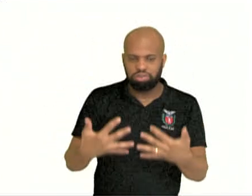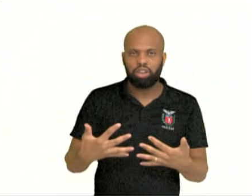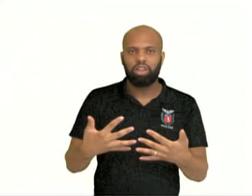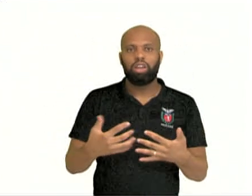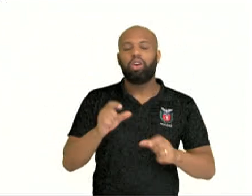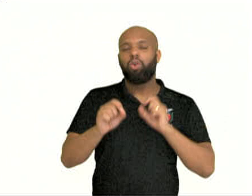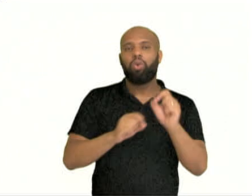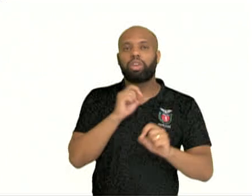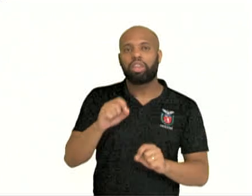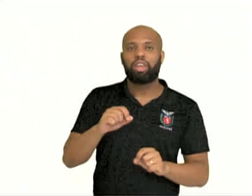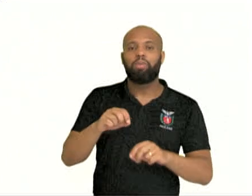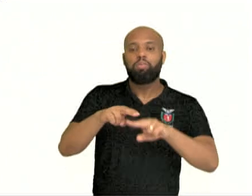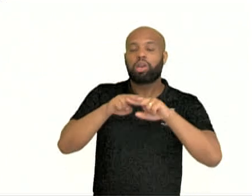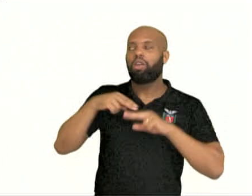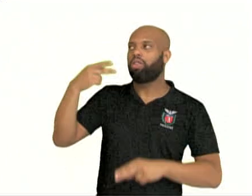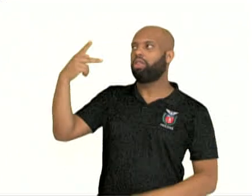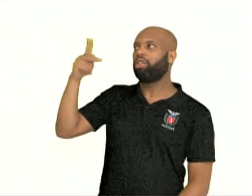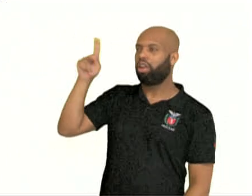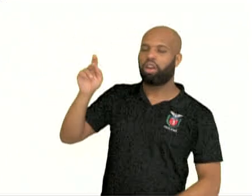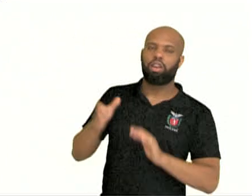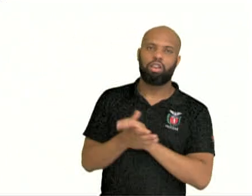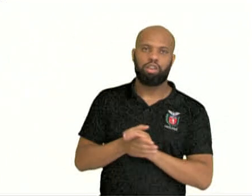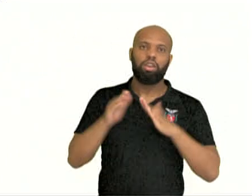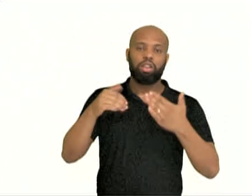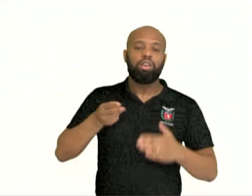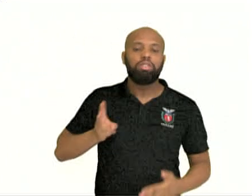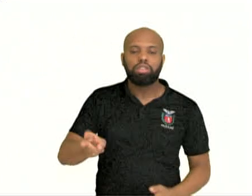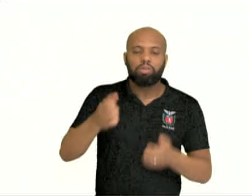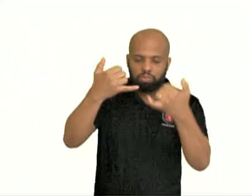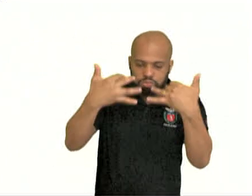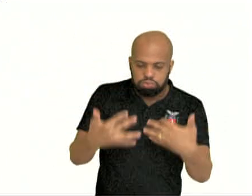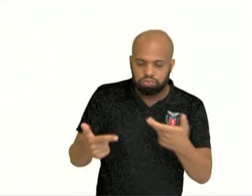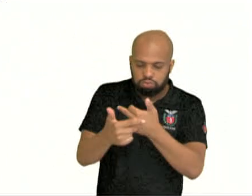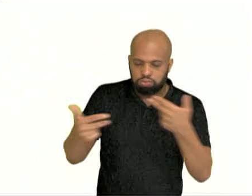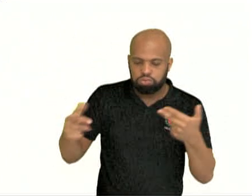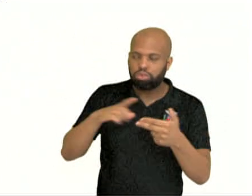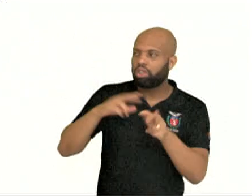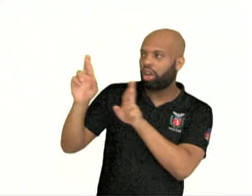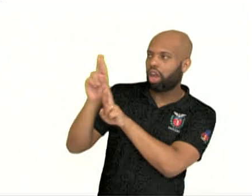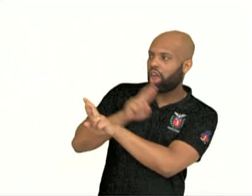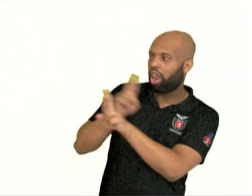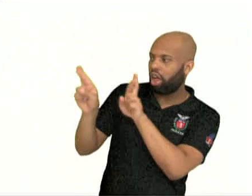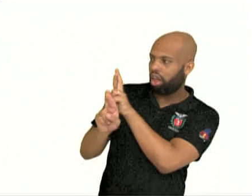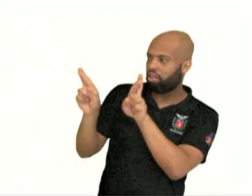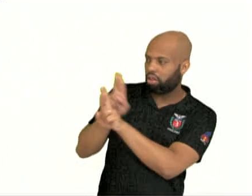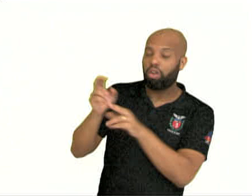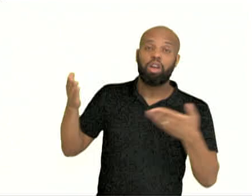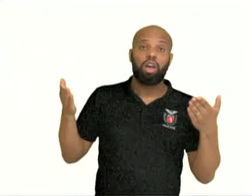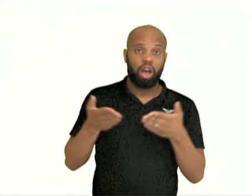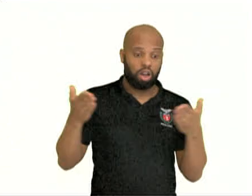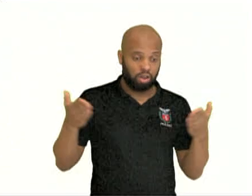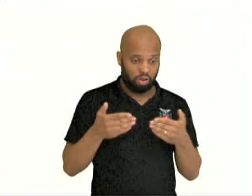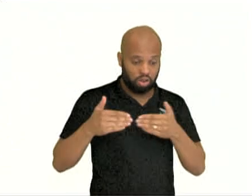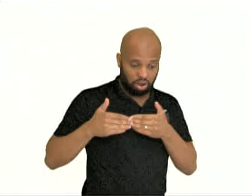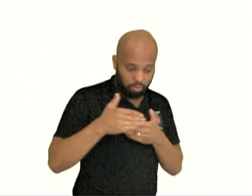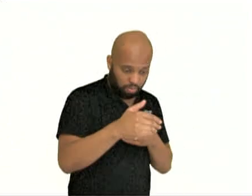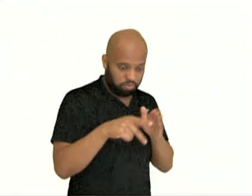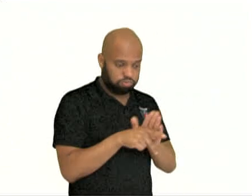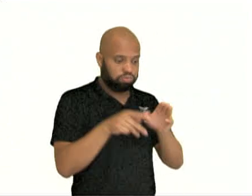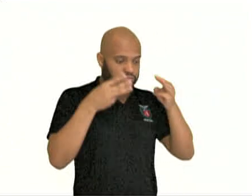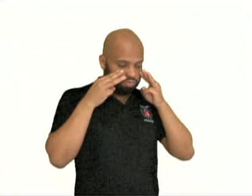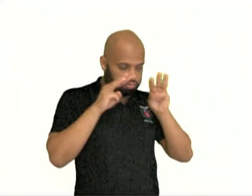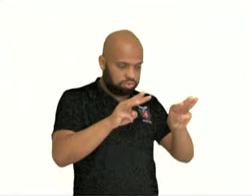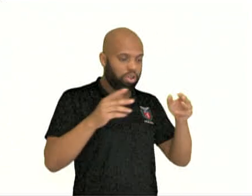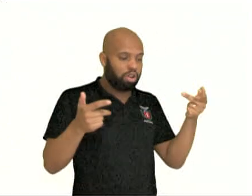eram pré-determinadas pela questão da crença, pela questão da fé. Já na Maquiavel, as questões já são, né,